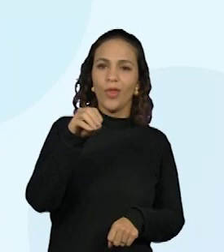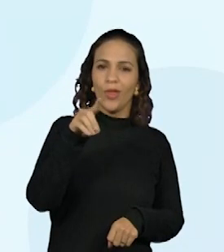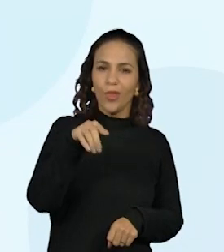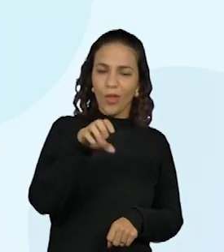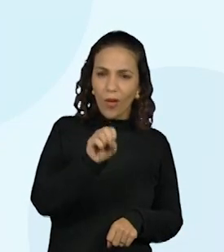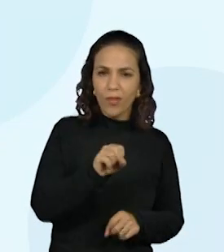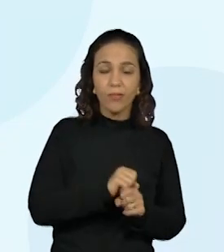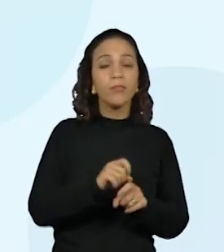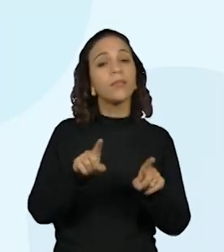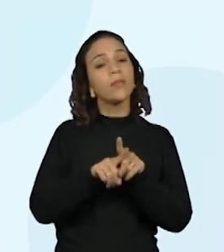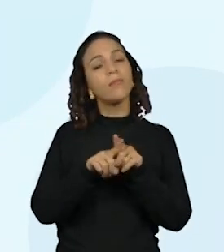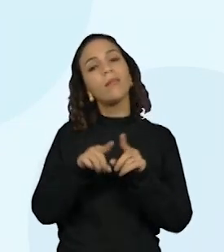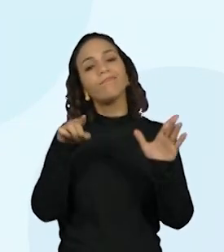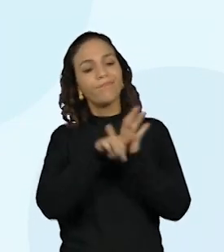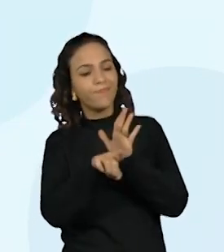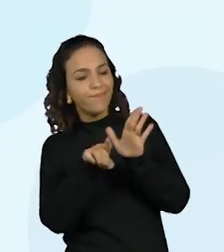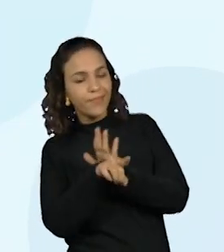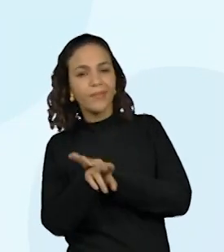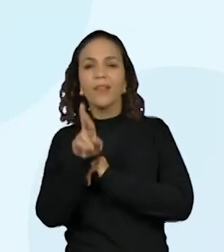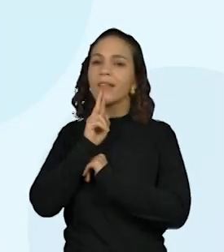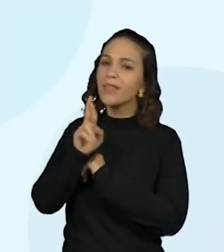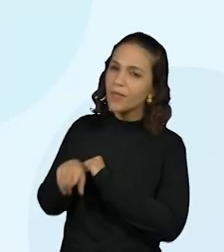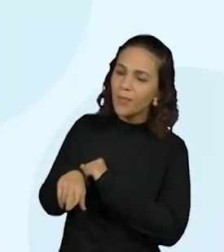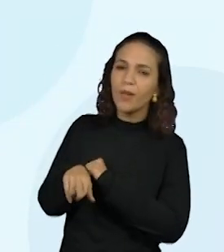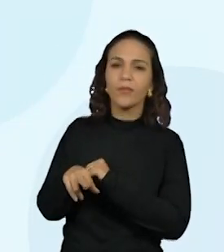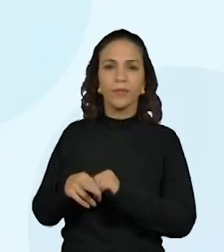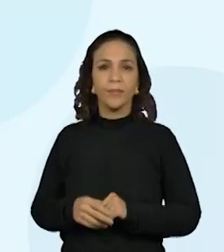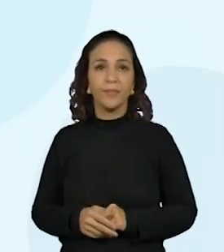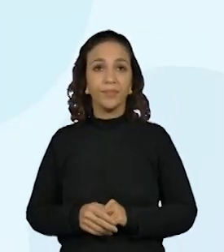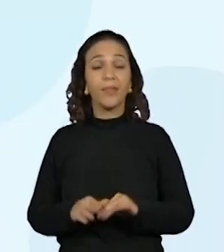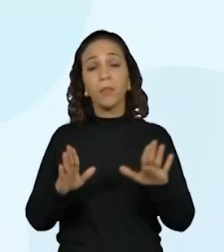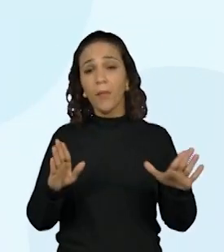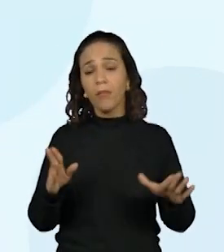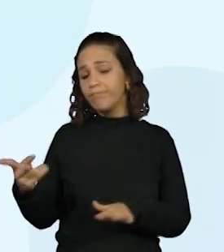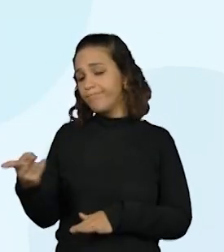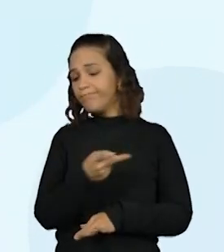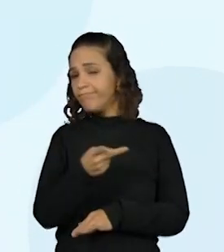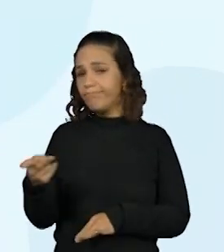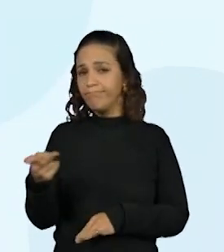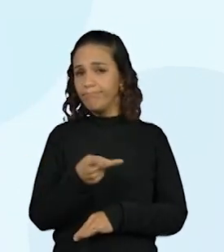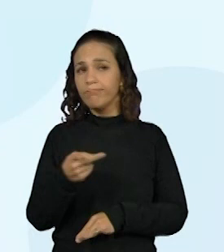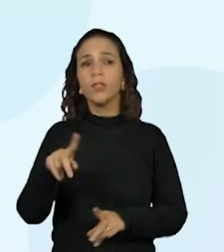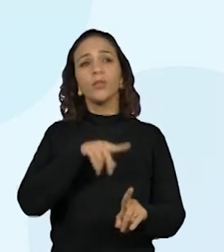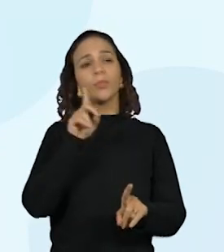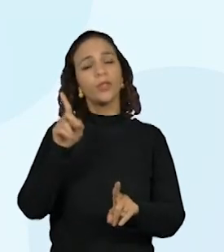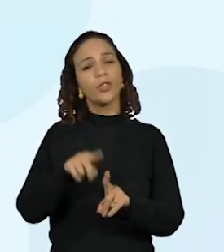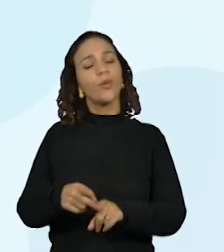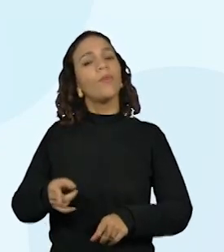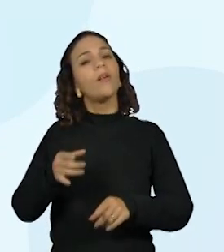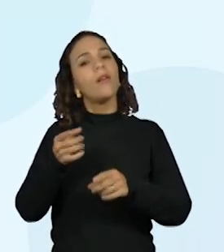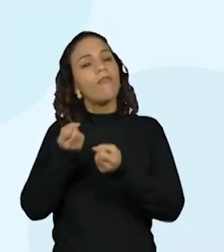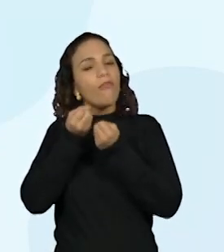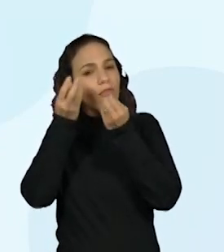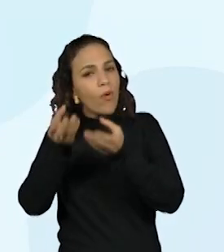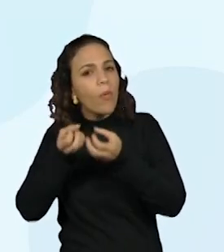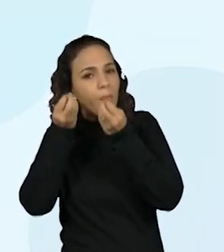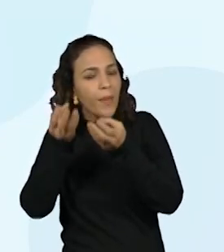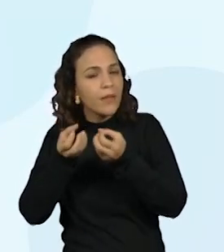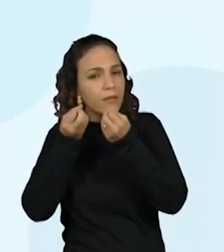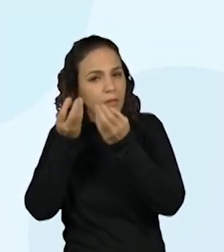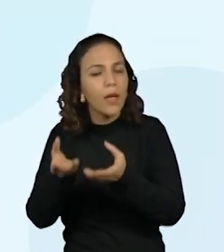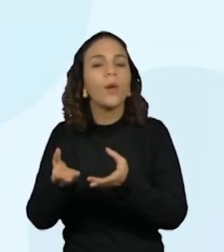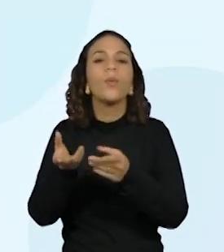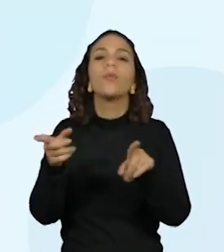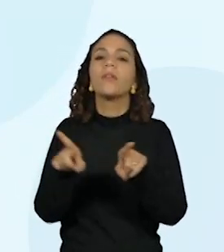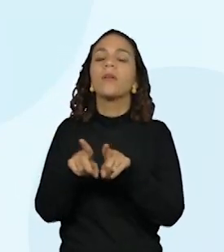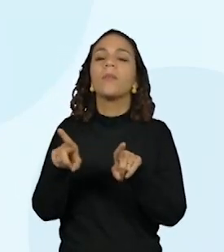entrevistador pergunta, entrevistado responde, mas os dois textos informam e